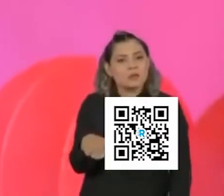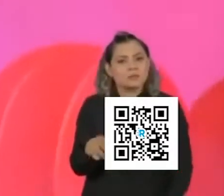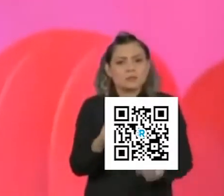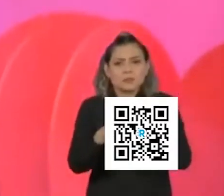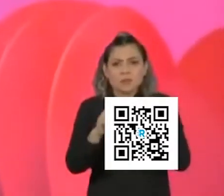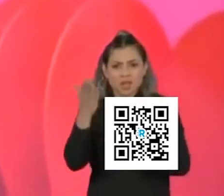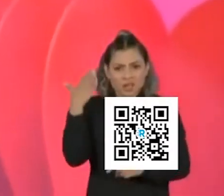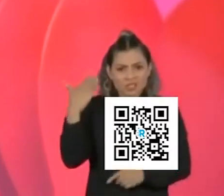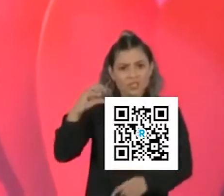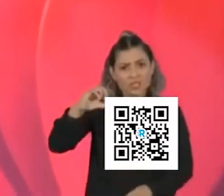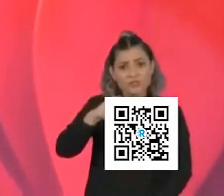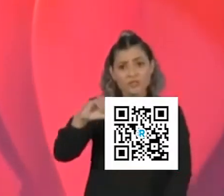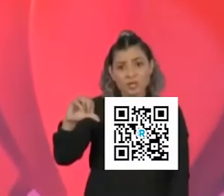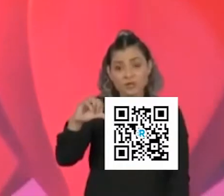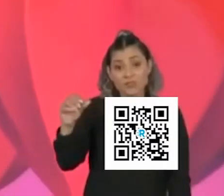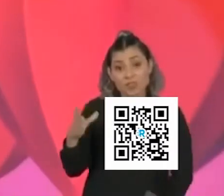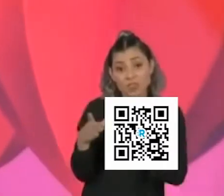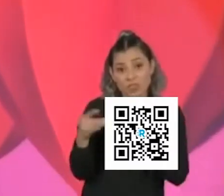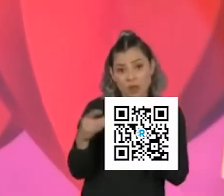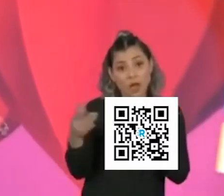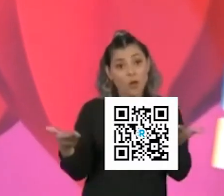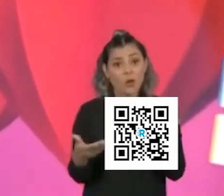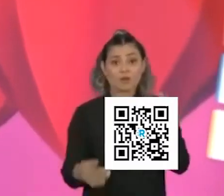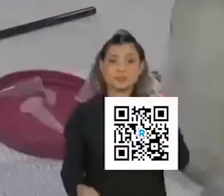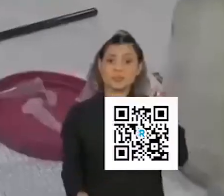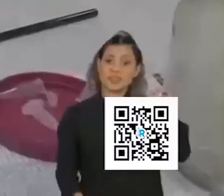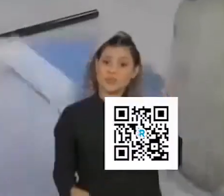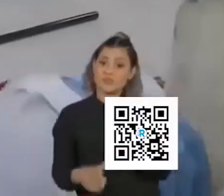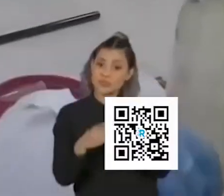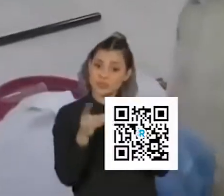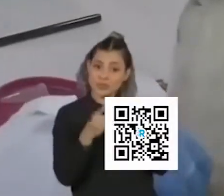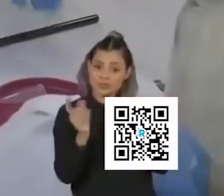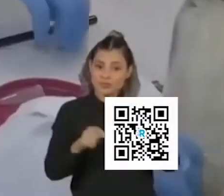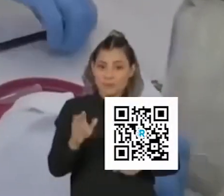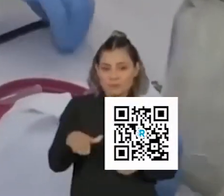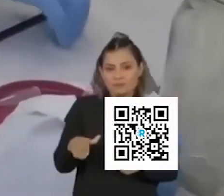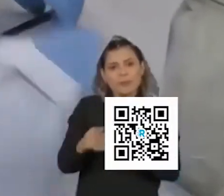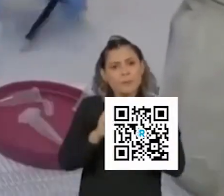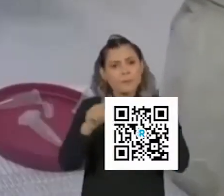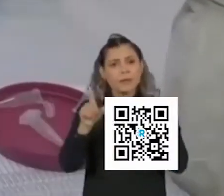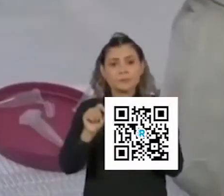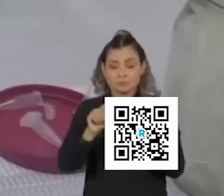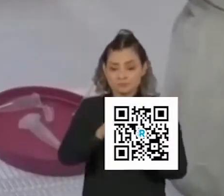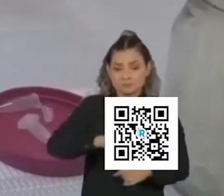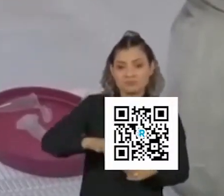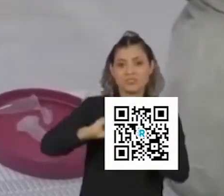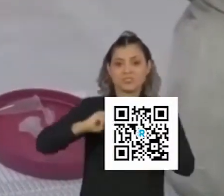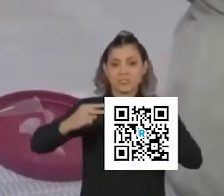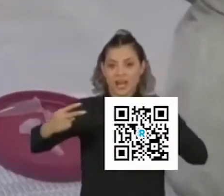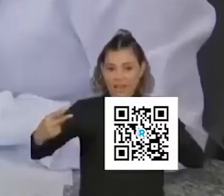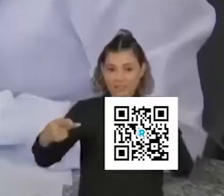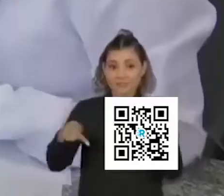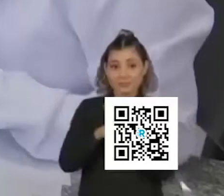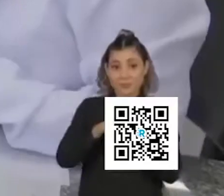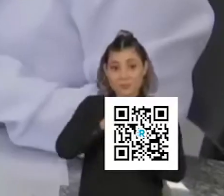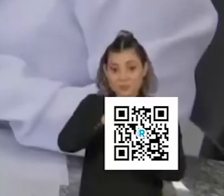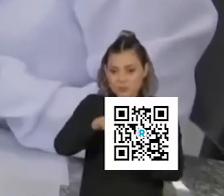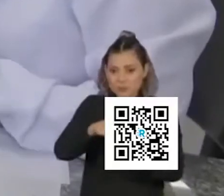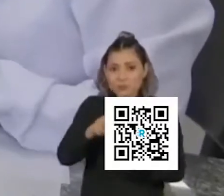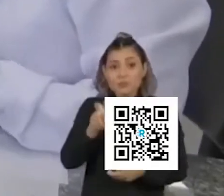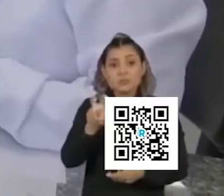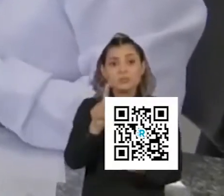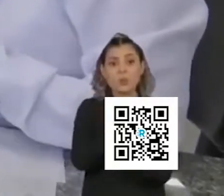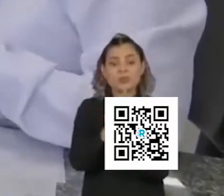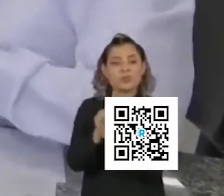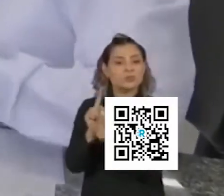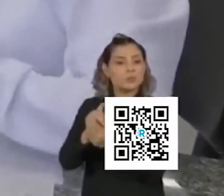que custava US$ 99, hoje é vendido por US$ 59. Segundo a Sociedade Internacional de Genealogia Genética, os 5 serviços